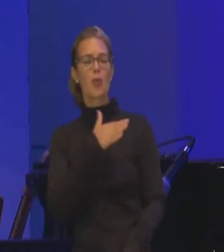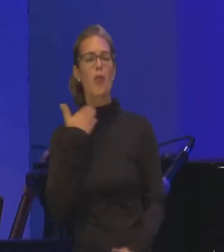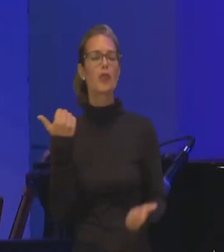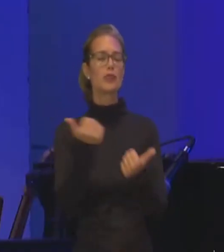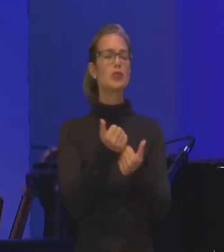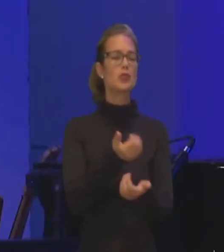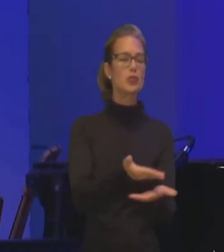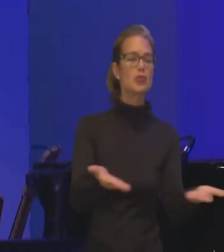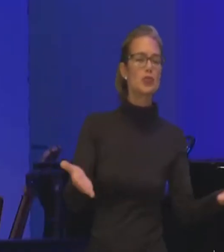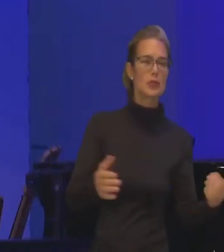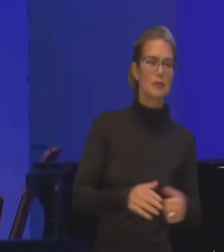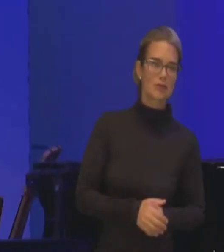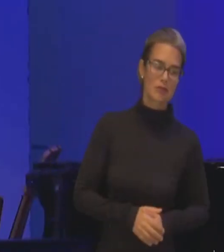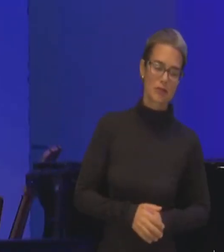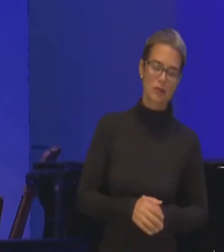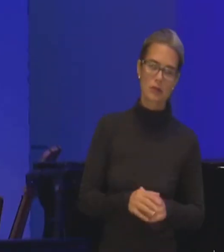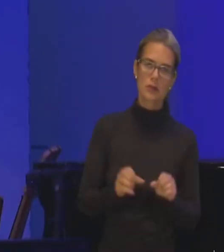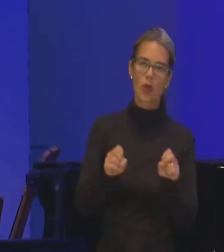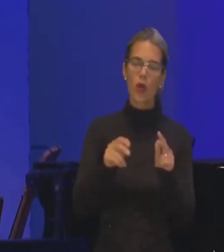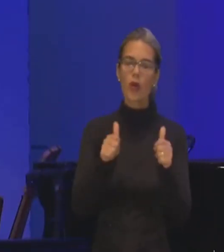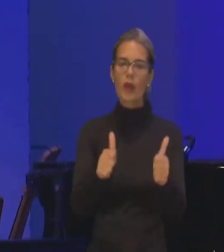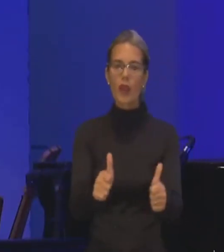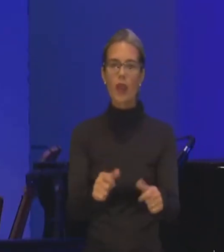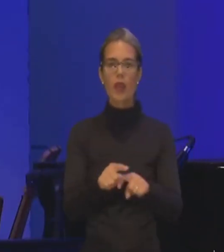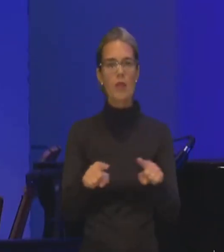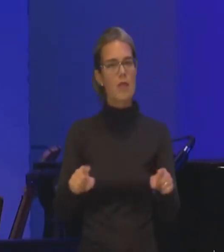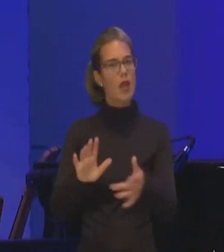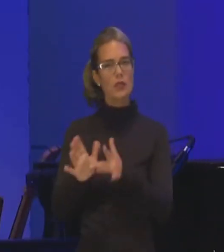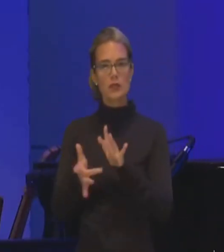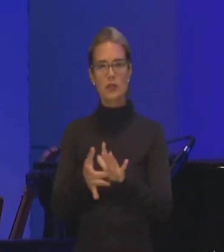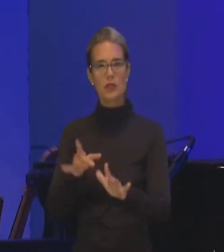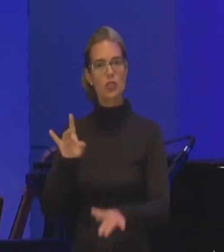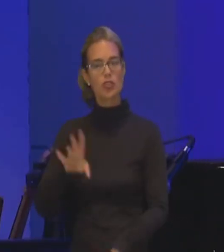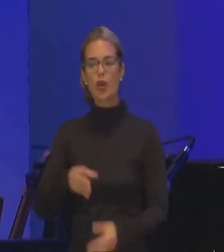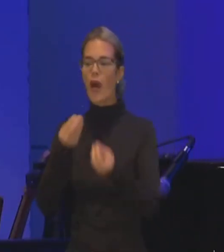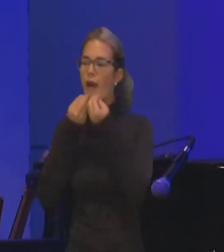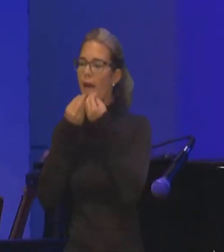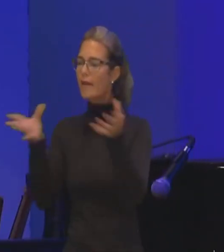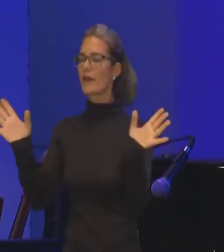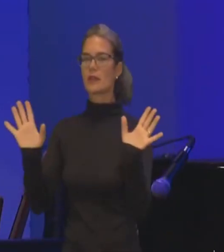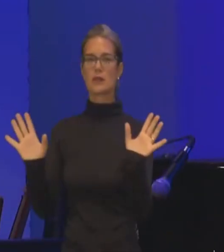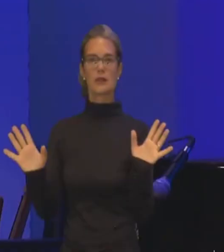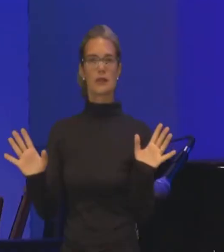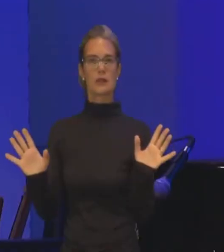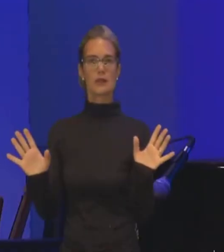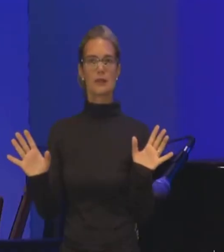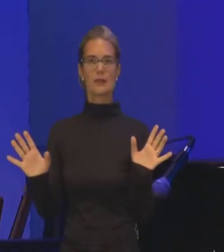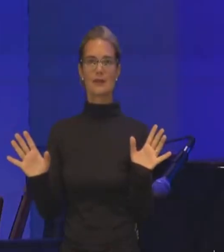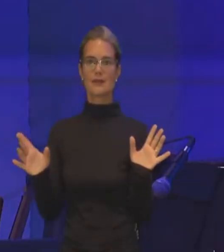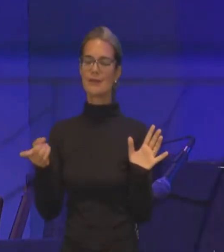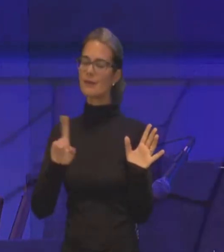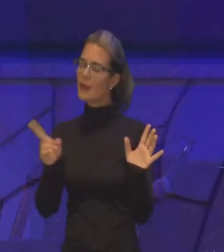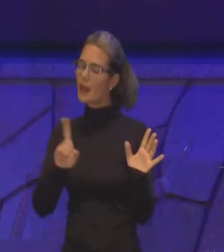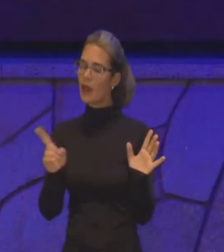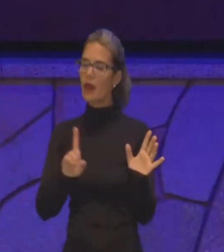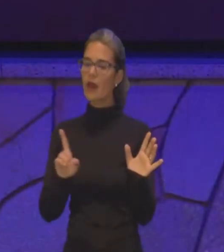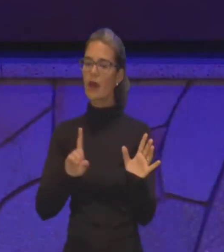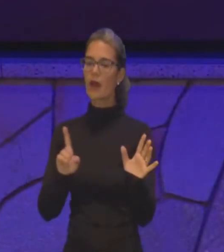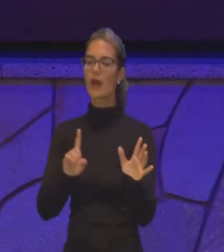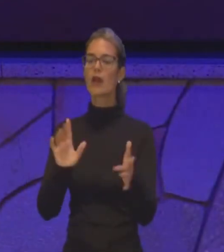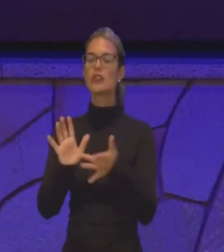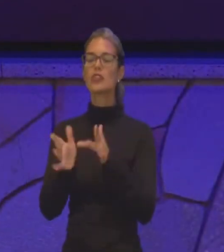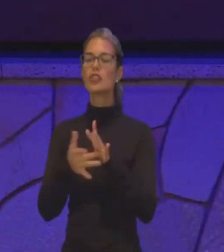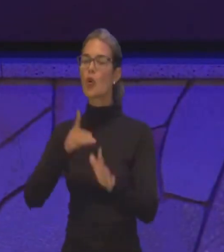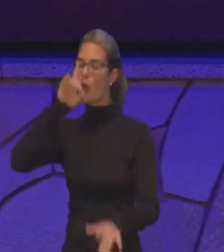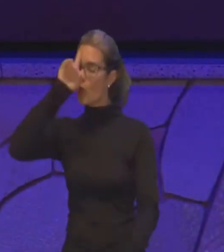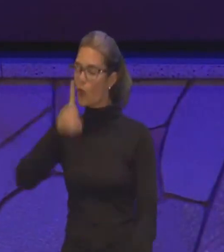isso são palavras poderosas, mas Jesus não disse para anunciarmos simplesmente ao vento, ele diz para